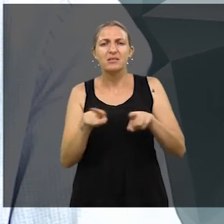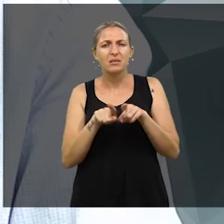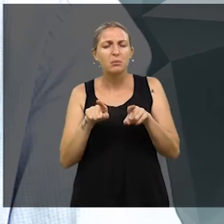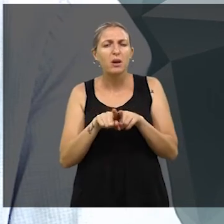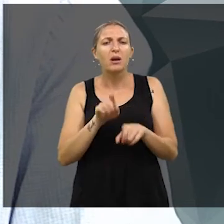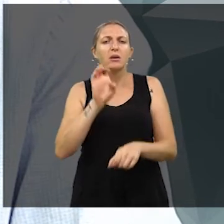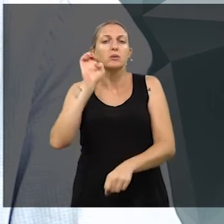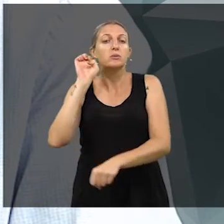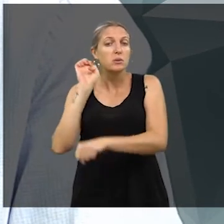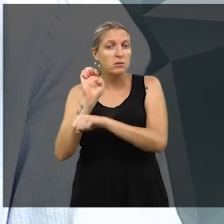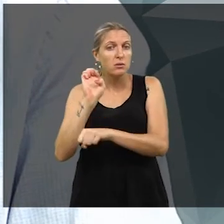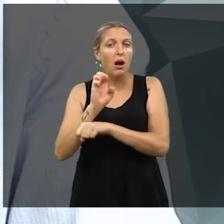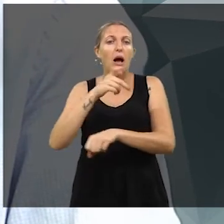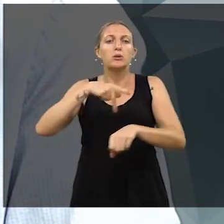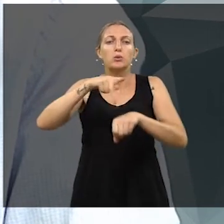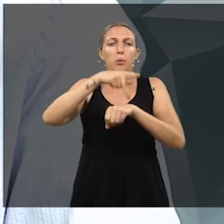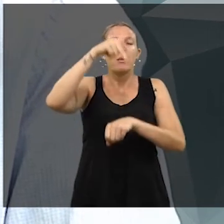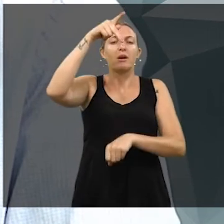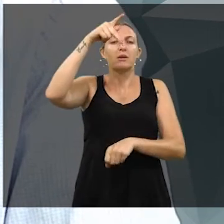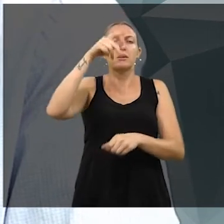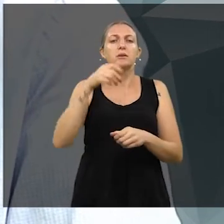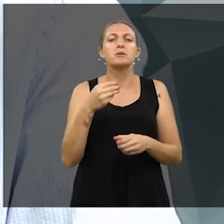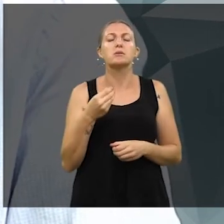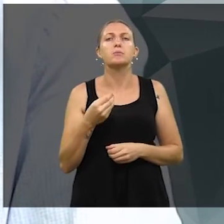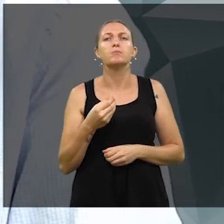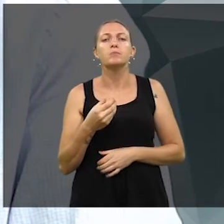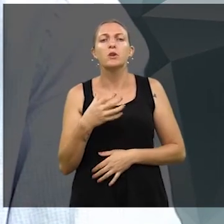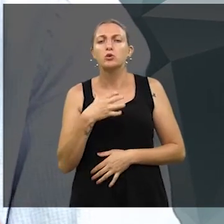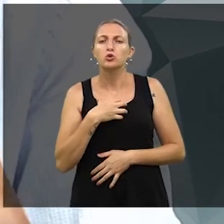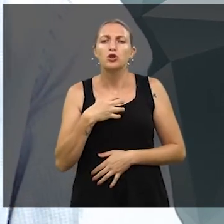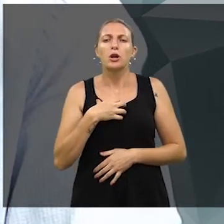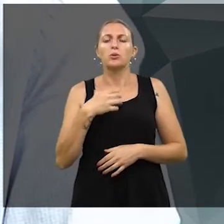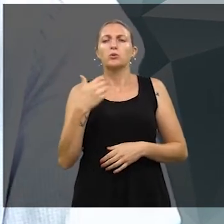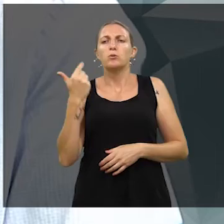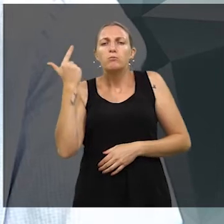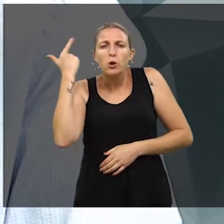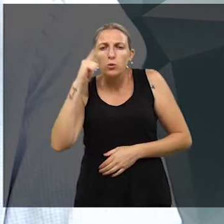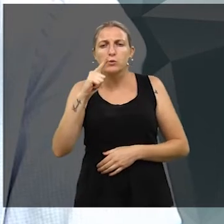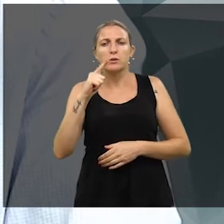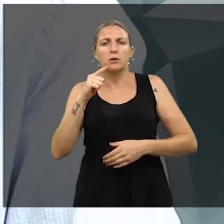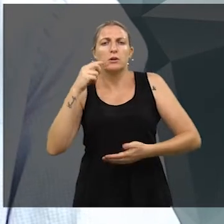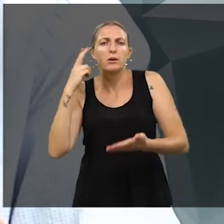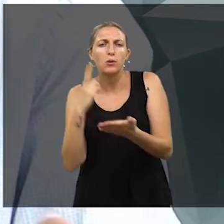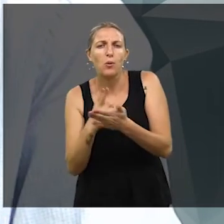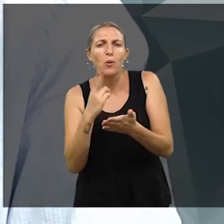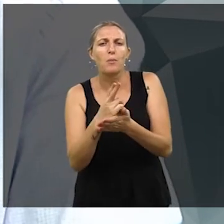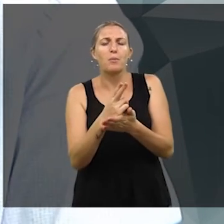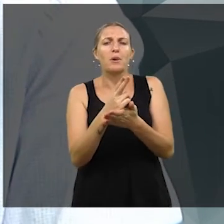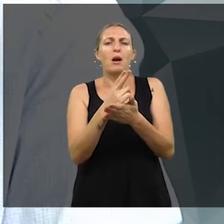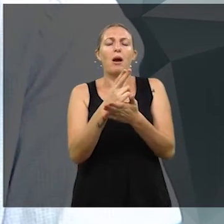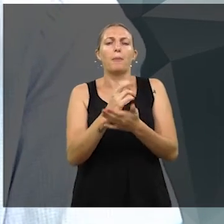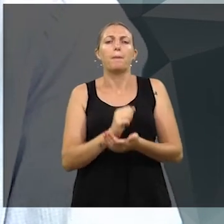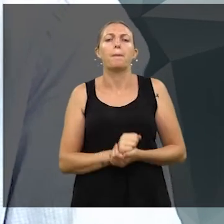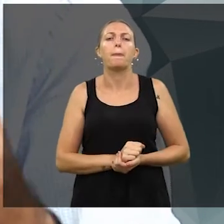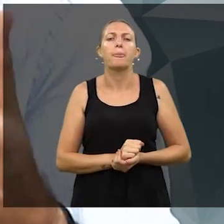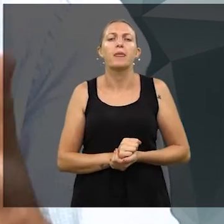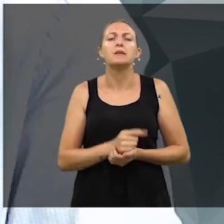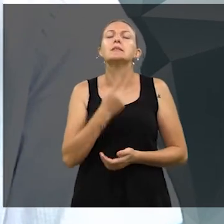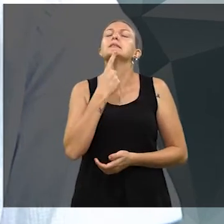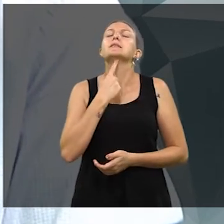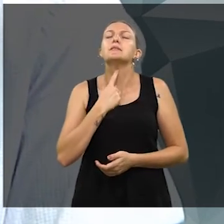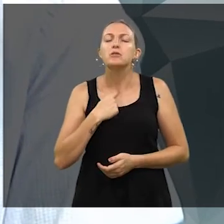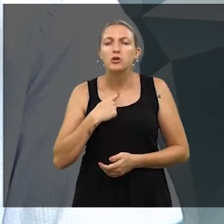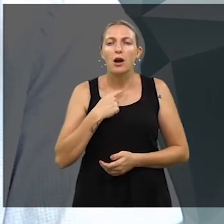públicas estaduais, nacionais, da forma que for possível a gente vai querer continuar cobrando para que as coisas aconteçam da melhor forma possível. Então,